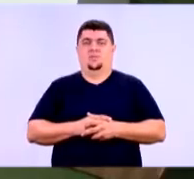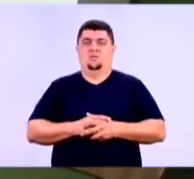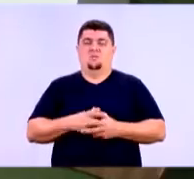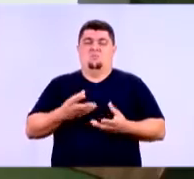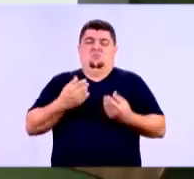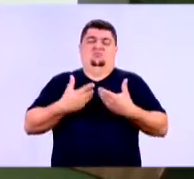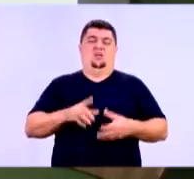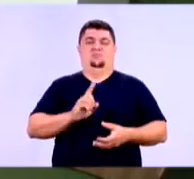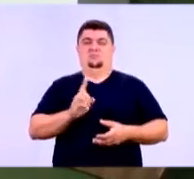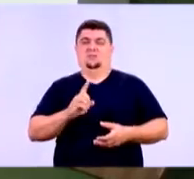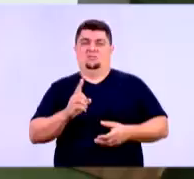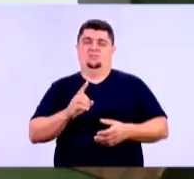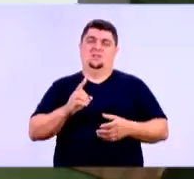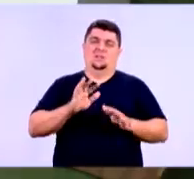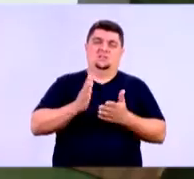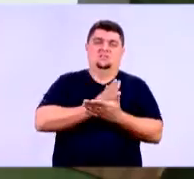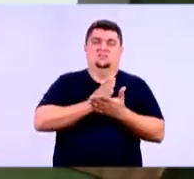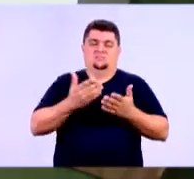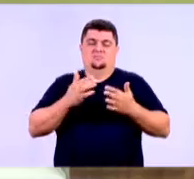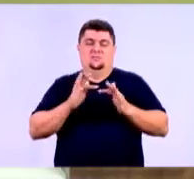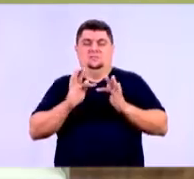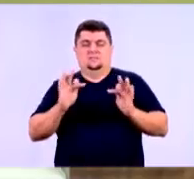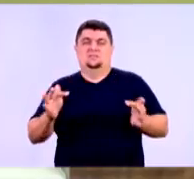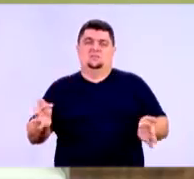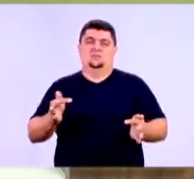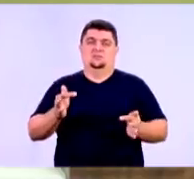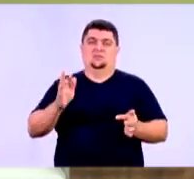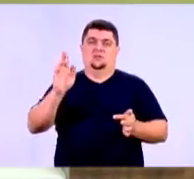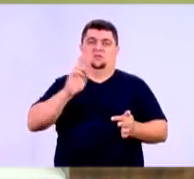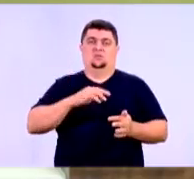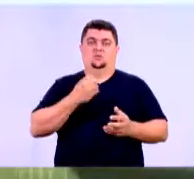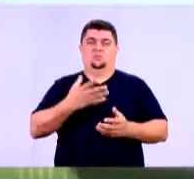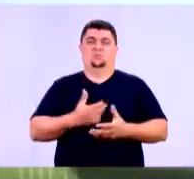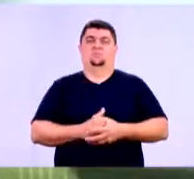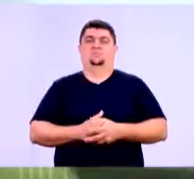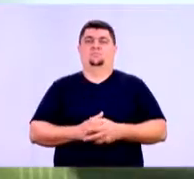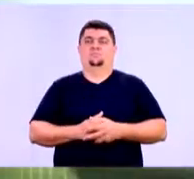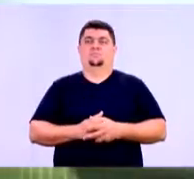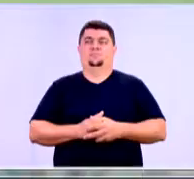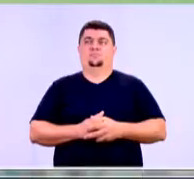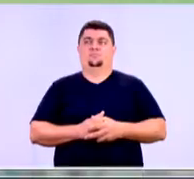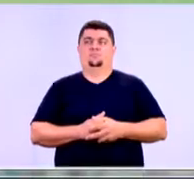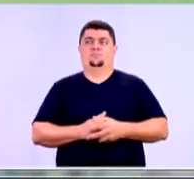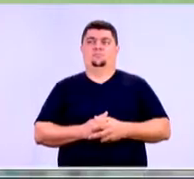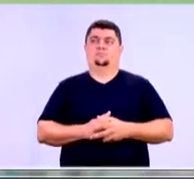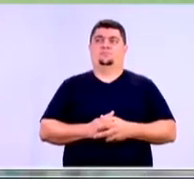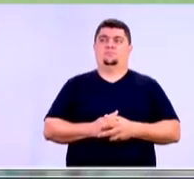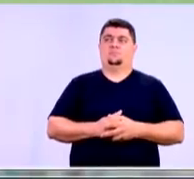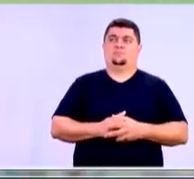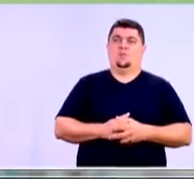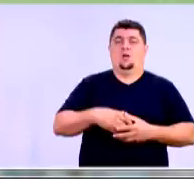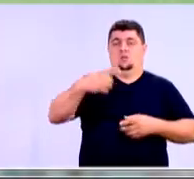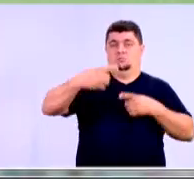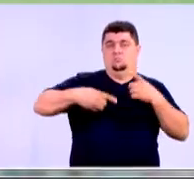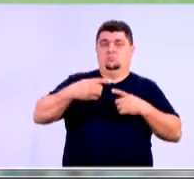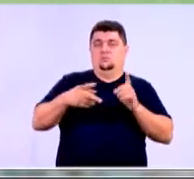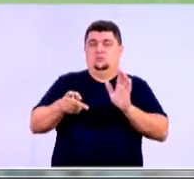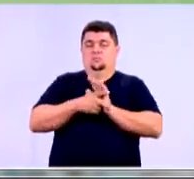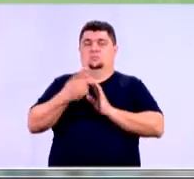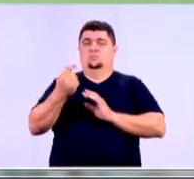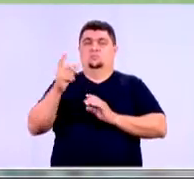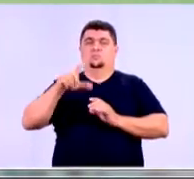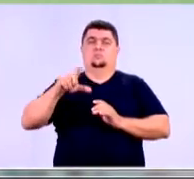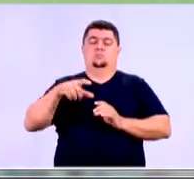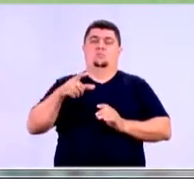vai ser, né? É bem simples de fazer e o resultado é muito bom. Muito bom. Falamos ainda sobre política de crédito. Quais são,